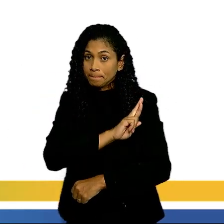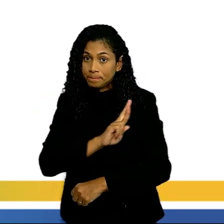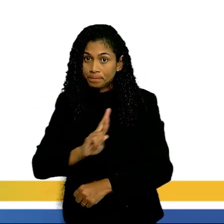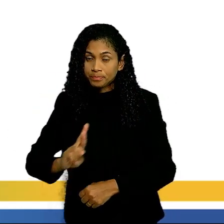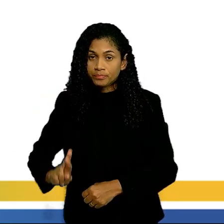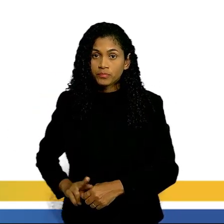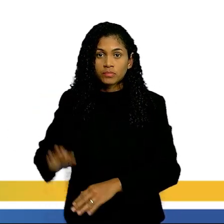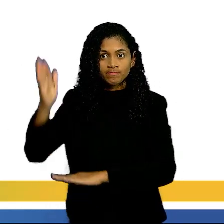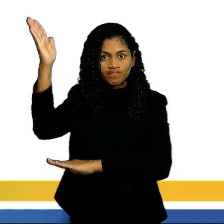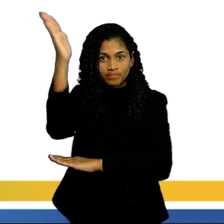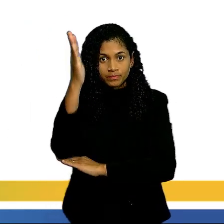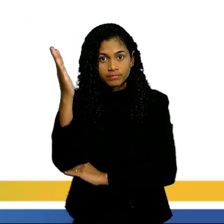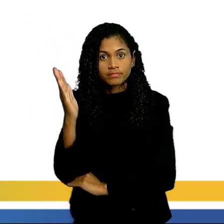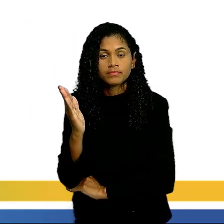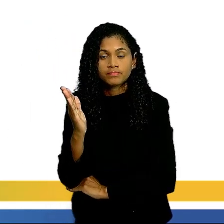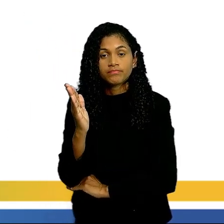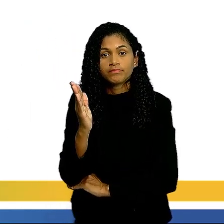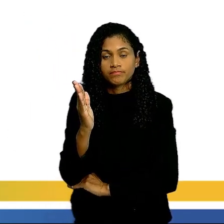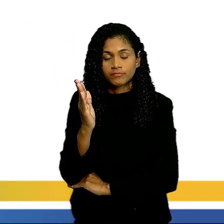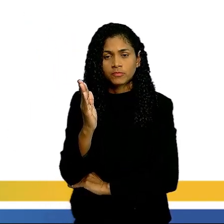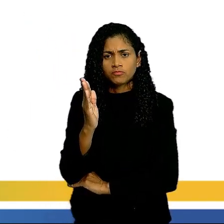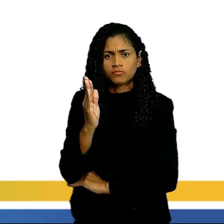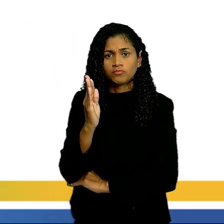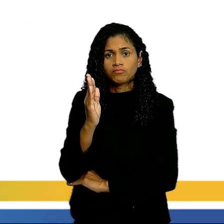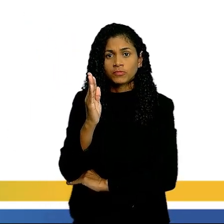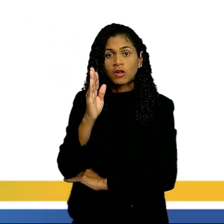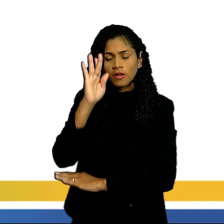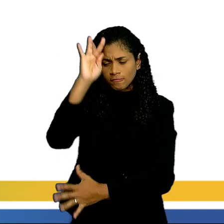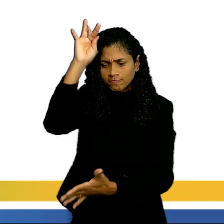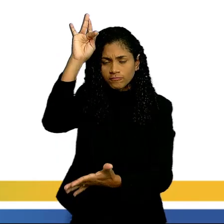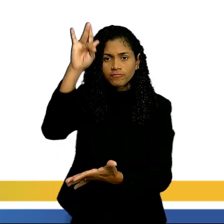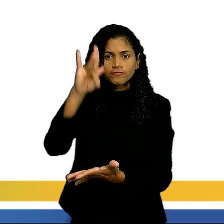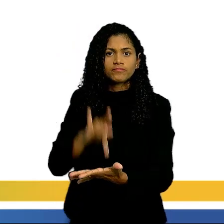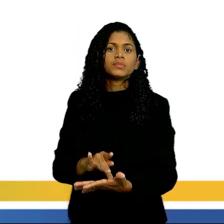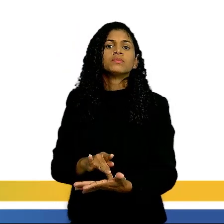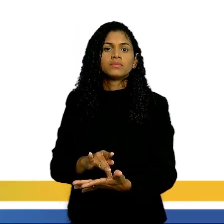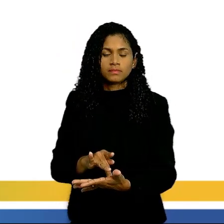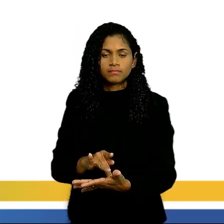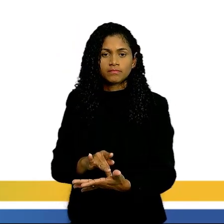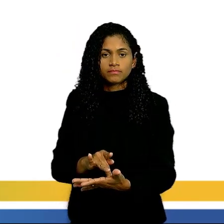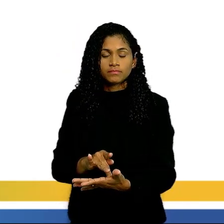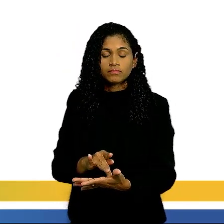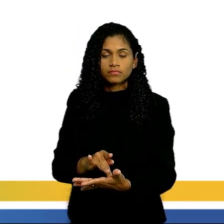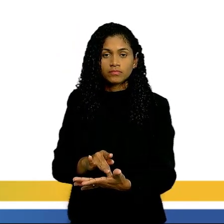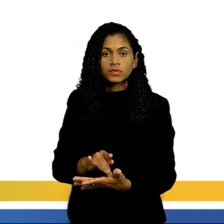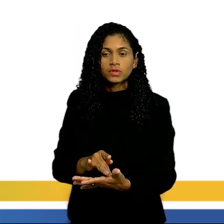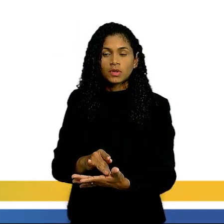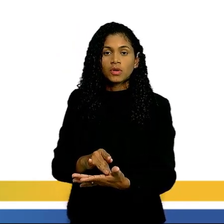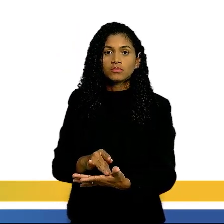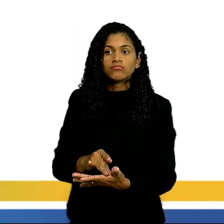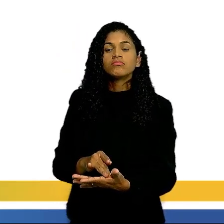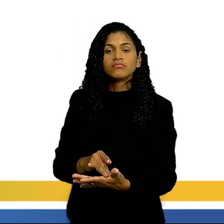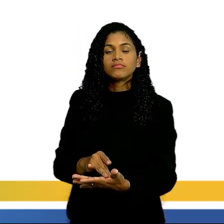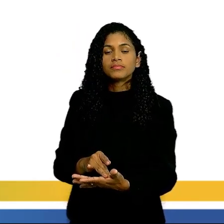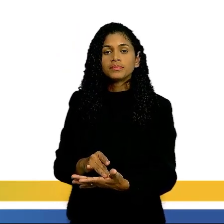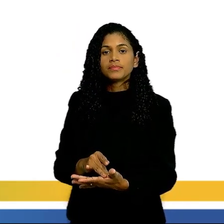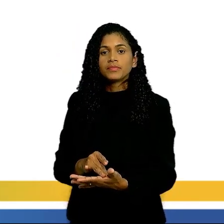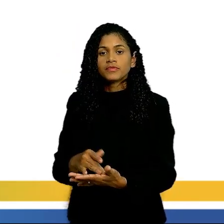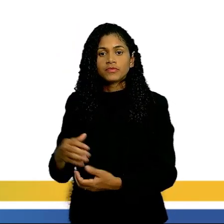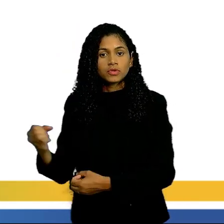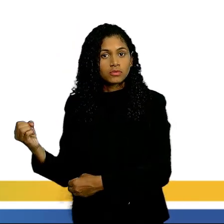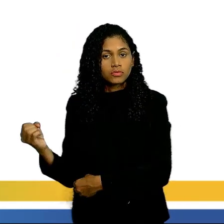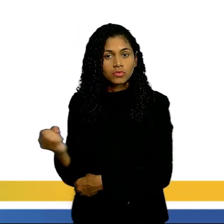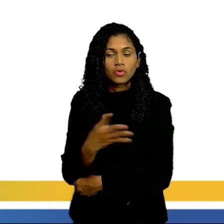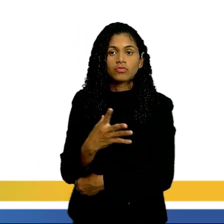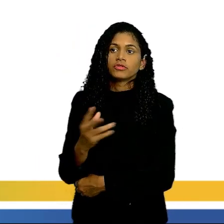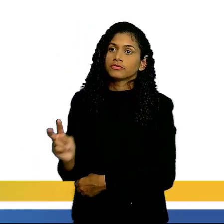ela vai vai afirmar alguns princípios e vai trazer novos. Vai afirmar o federalismo e vai